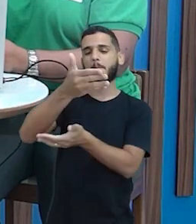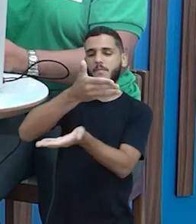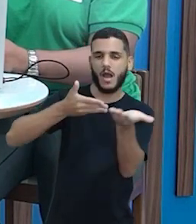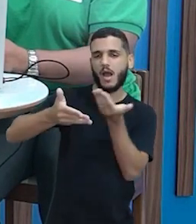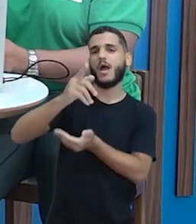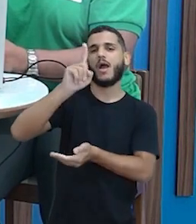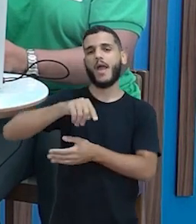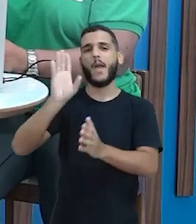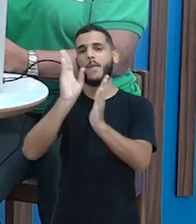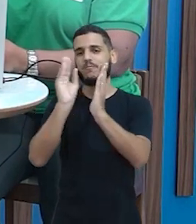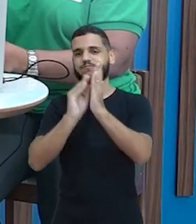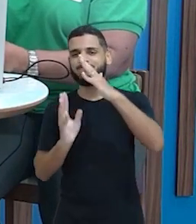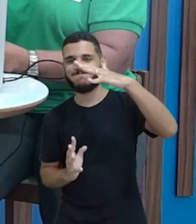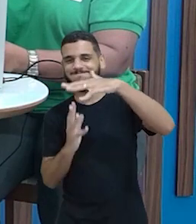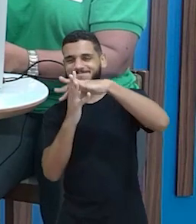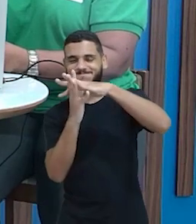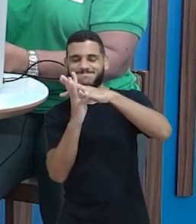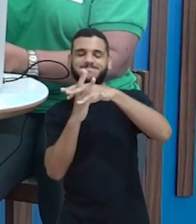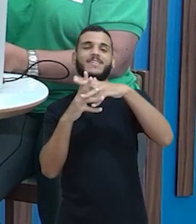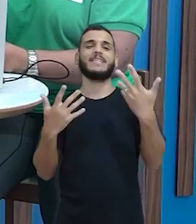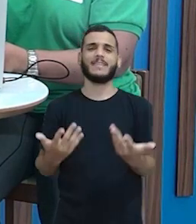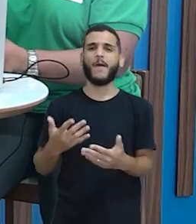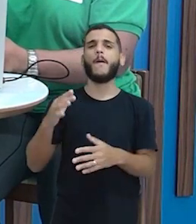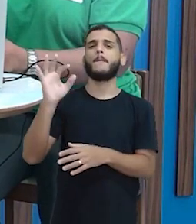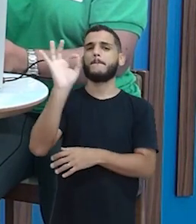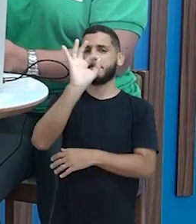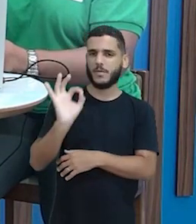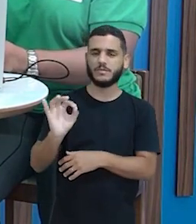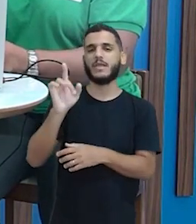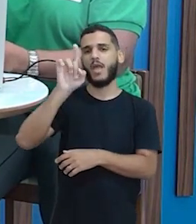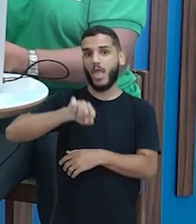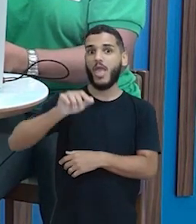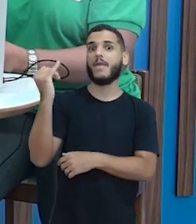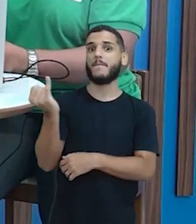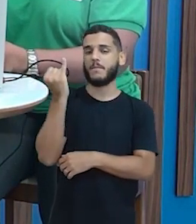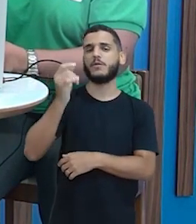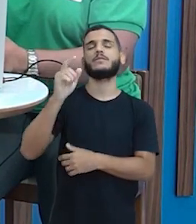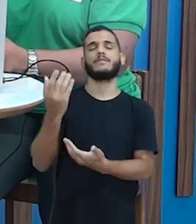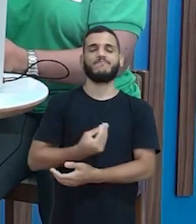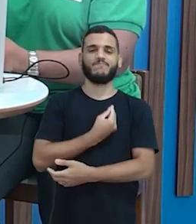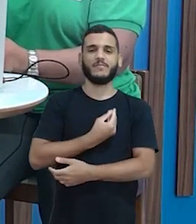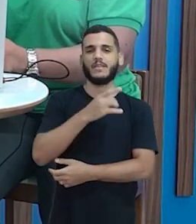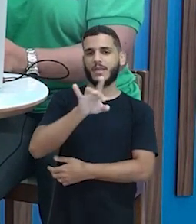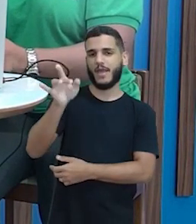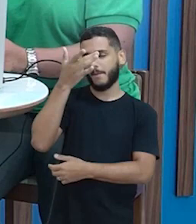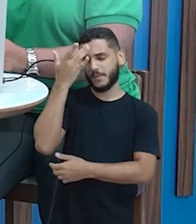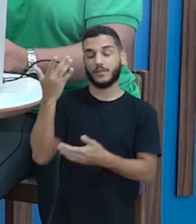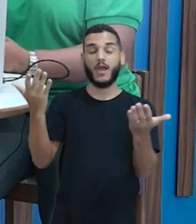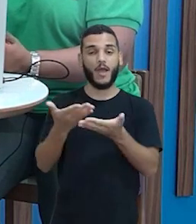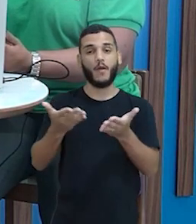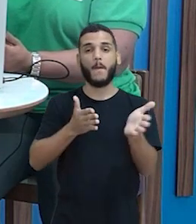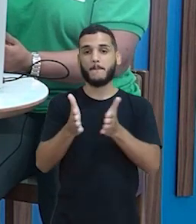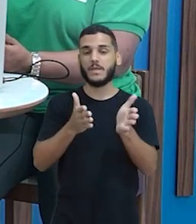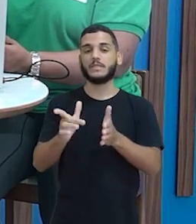massa né Professora Marta então porcentagem é bem importante não é isso e agora na Copa